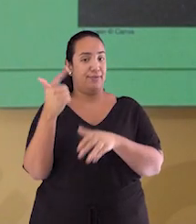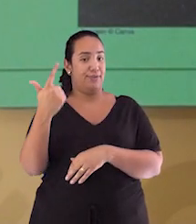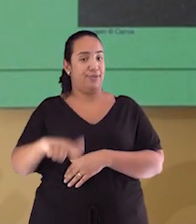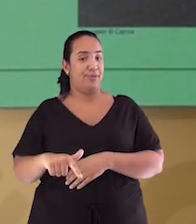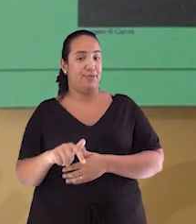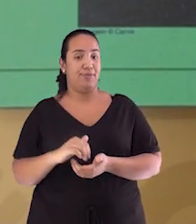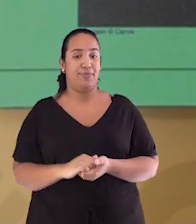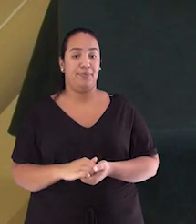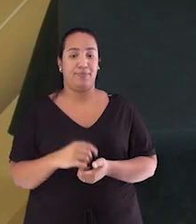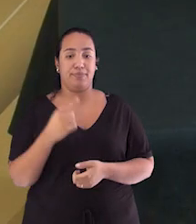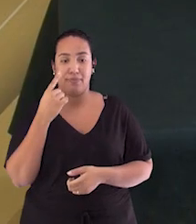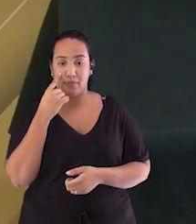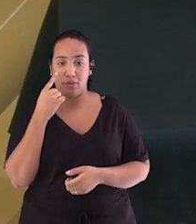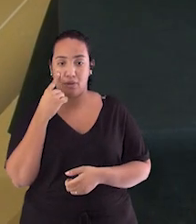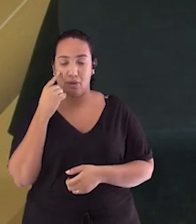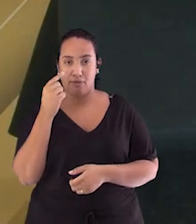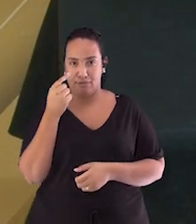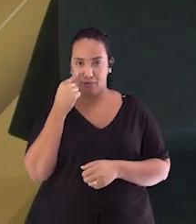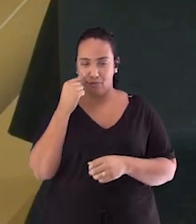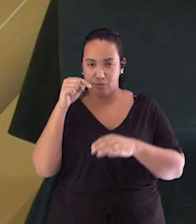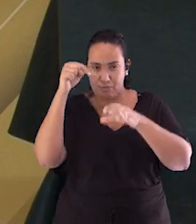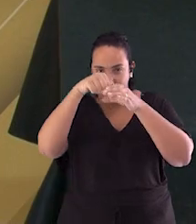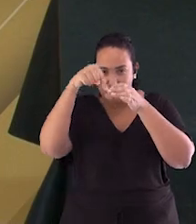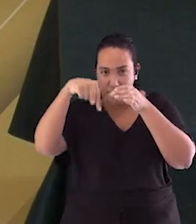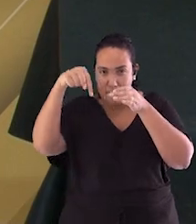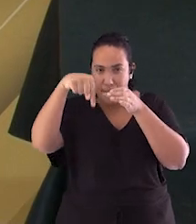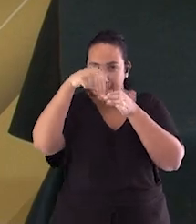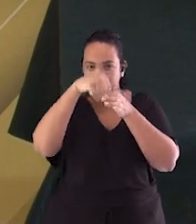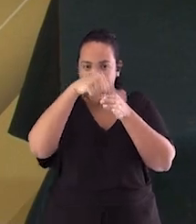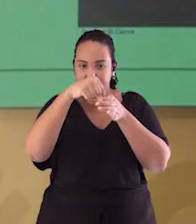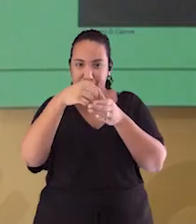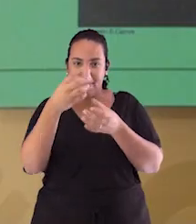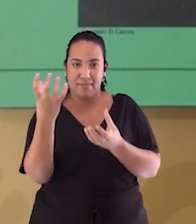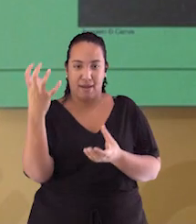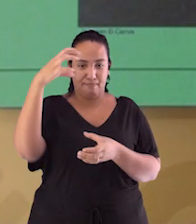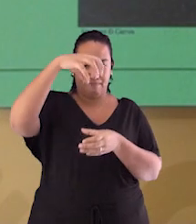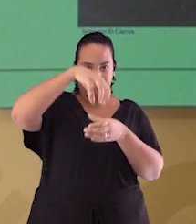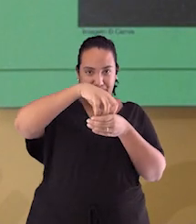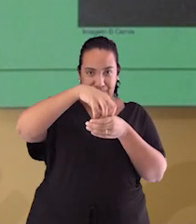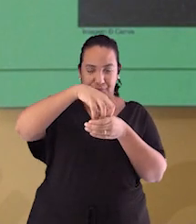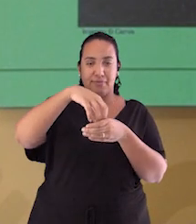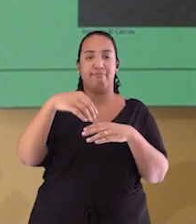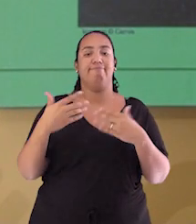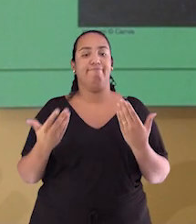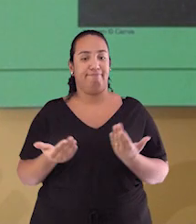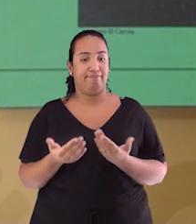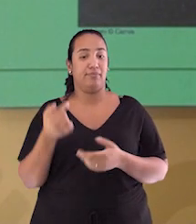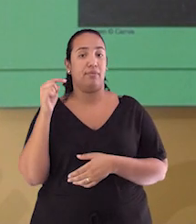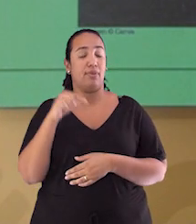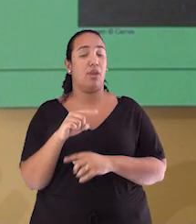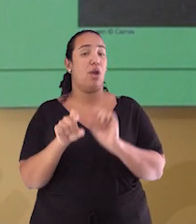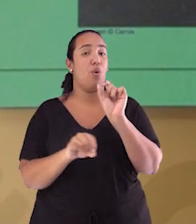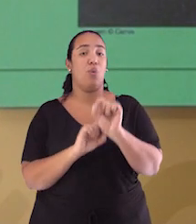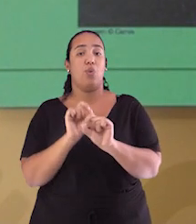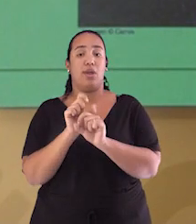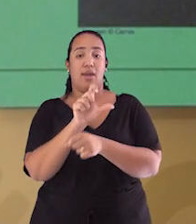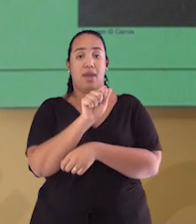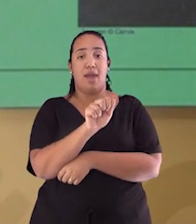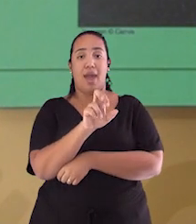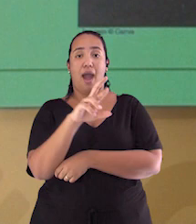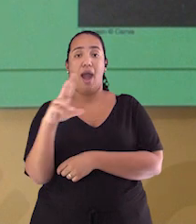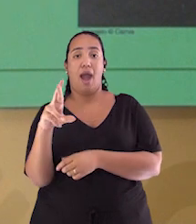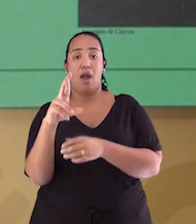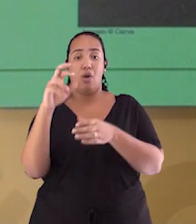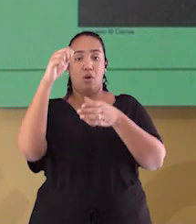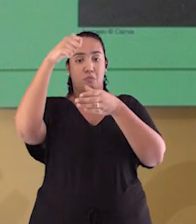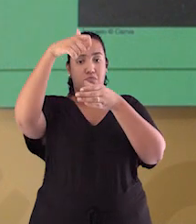observarem. Essa peneira, com pequenos furos que fizemos e encaixamos em cima da composteira, serve para que o